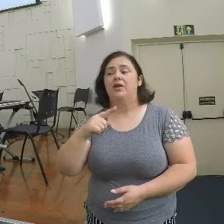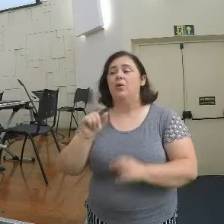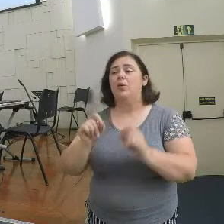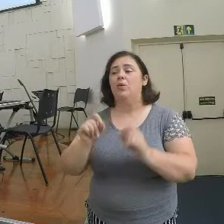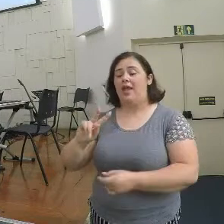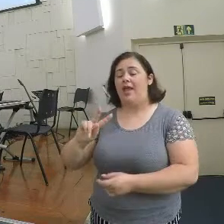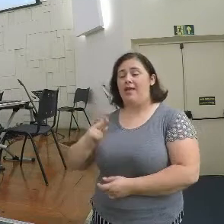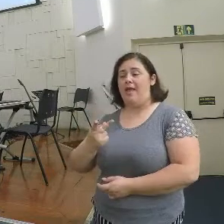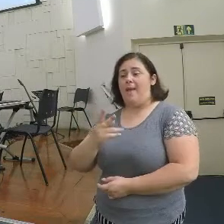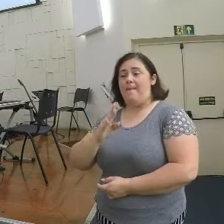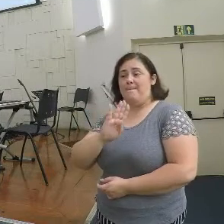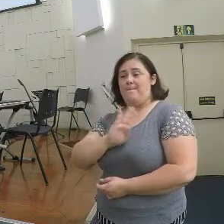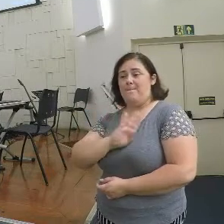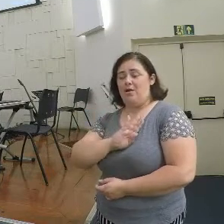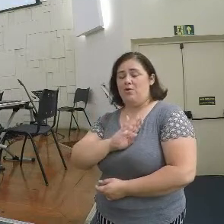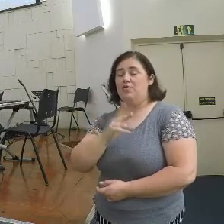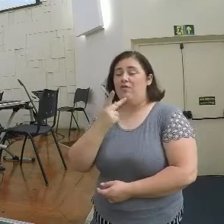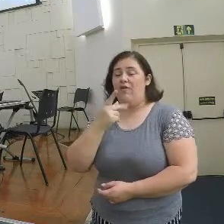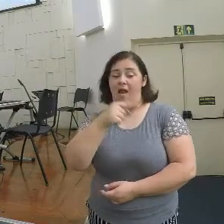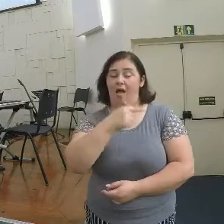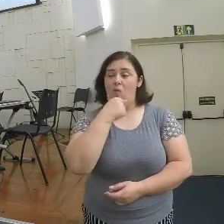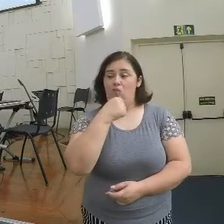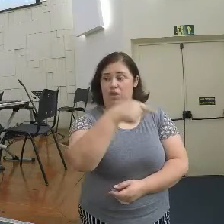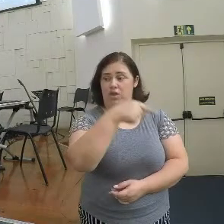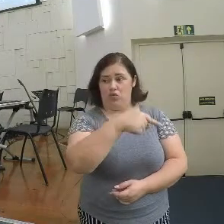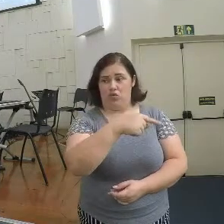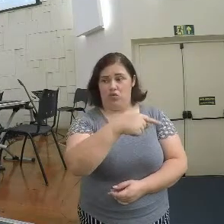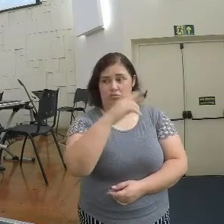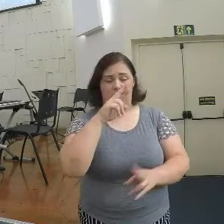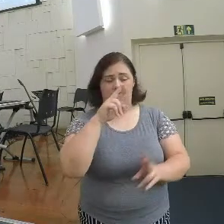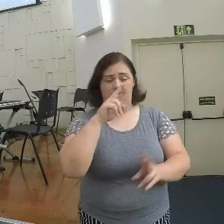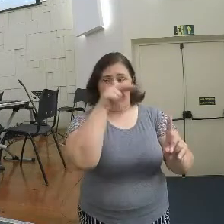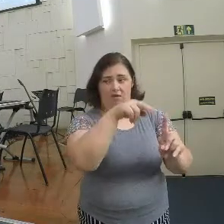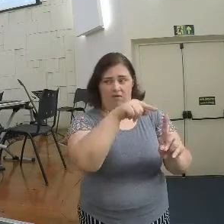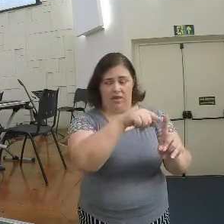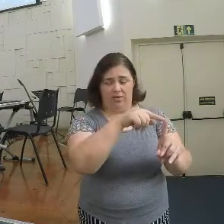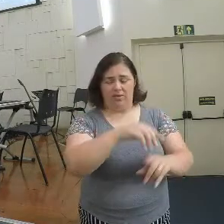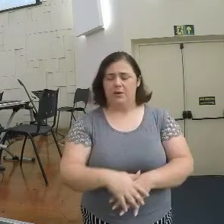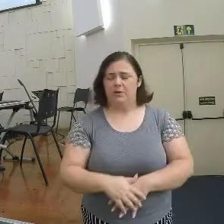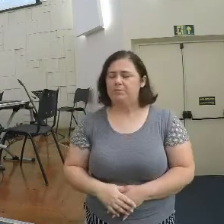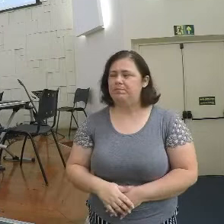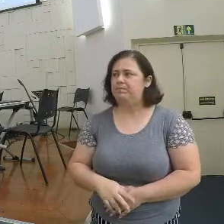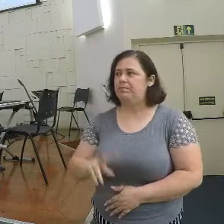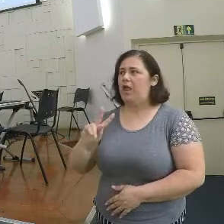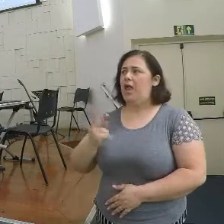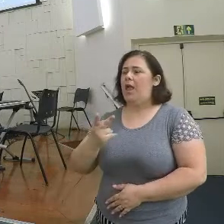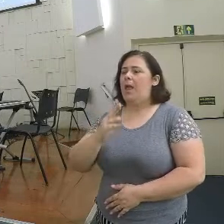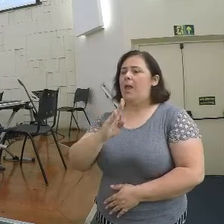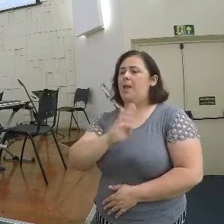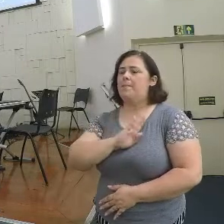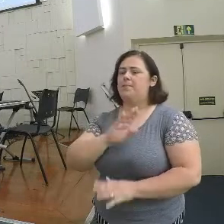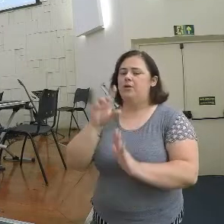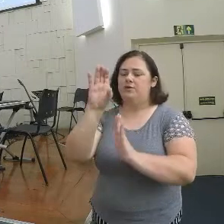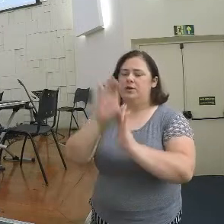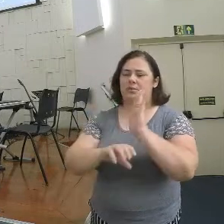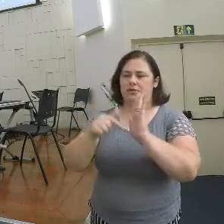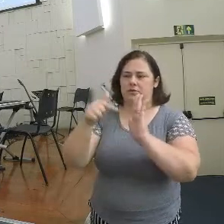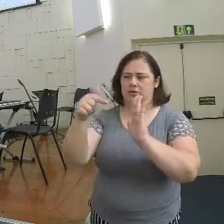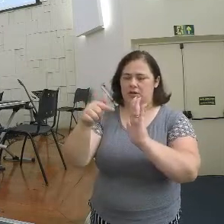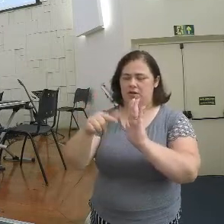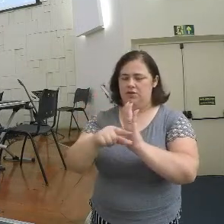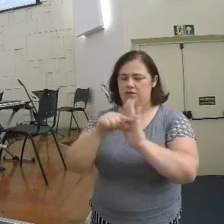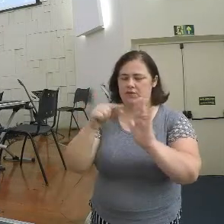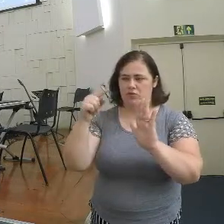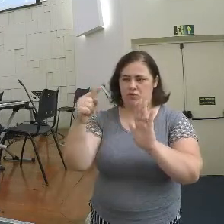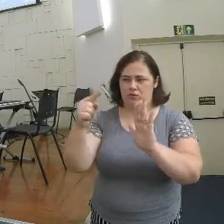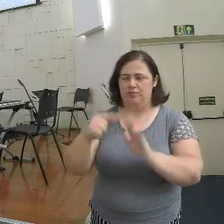Senhor sobre Melquisedeque? Hebreus 7, a partir do versículo 1 diz: porque este Melquisedeque, rei